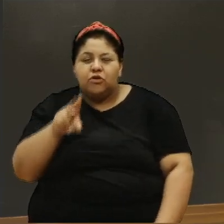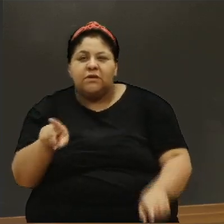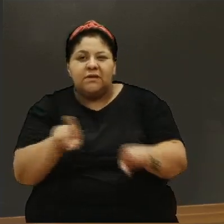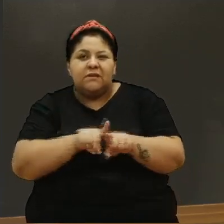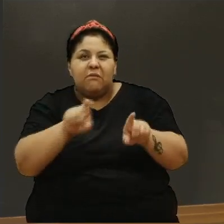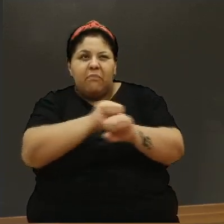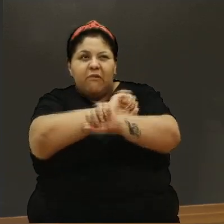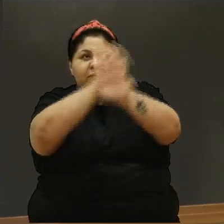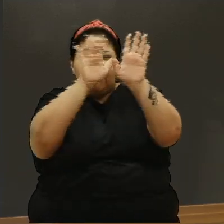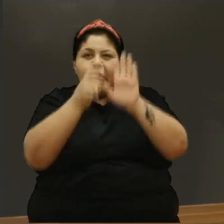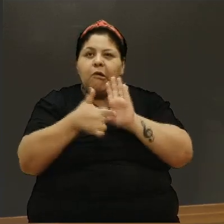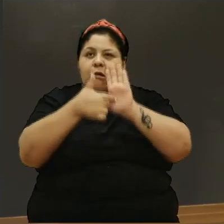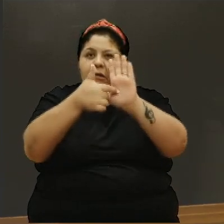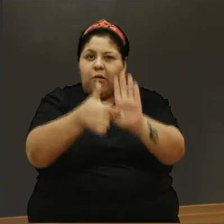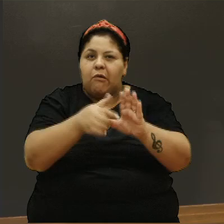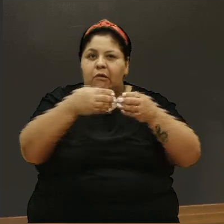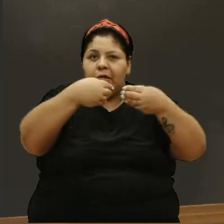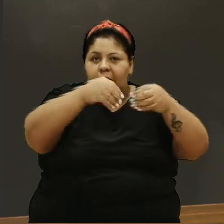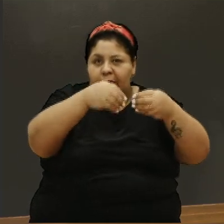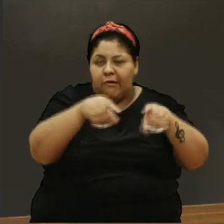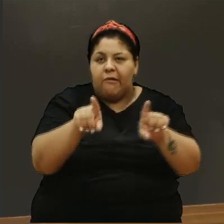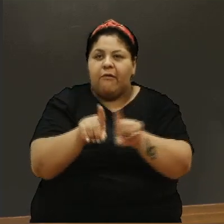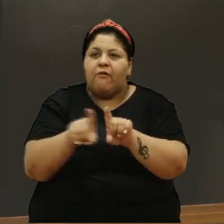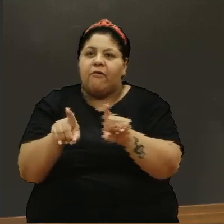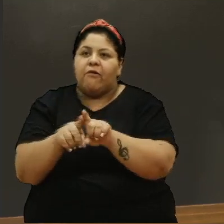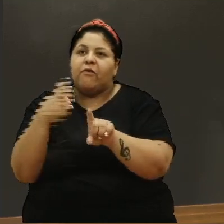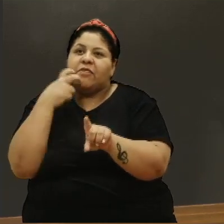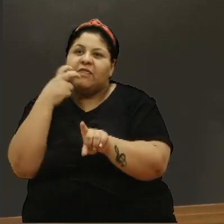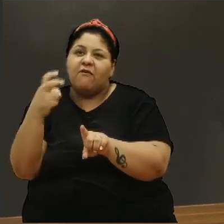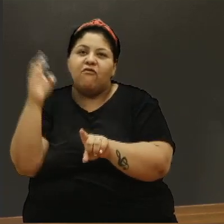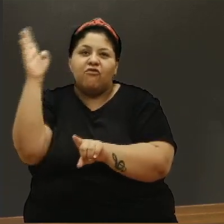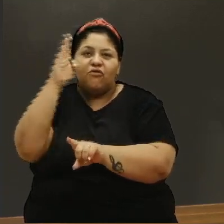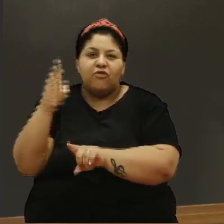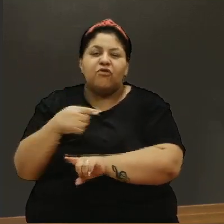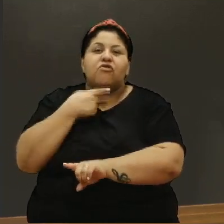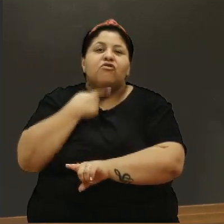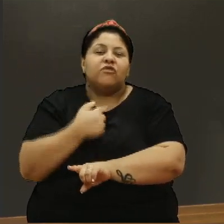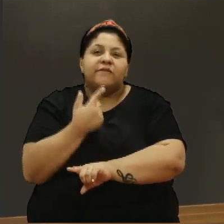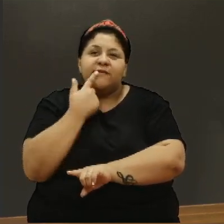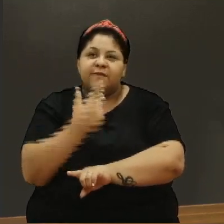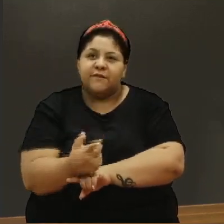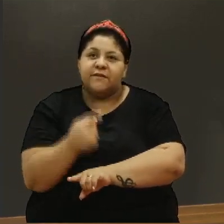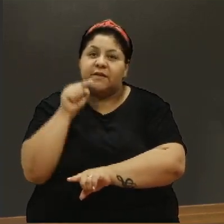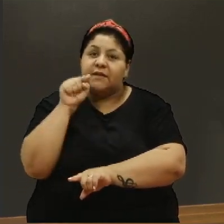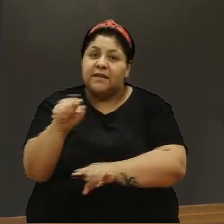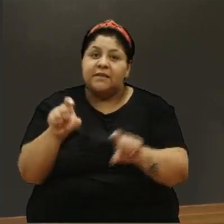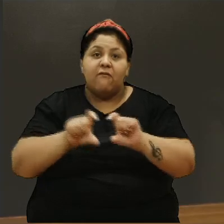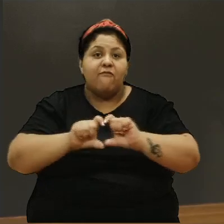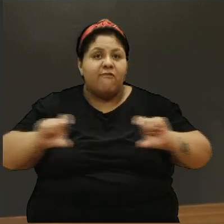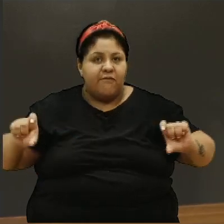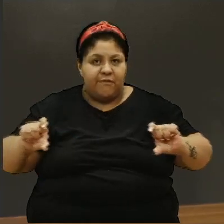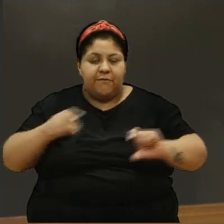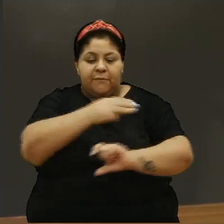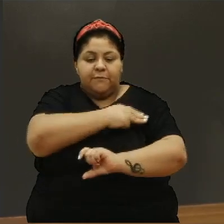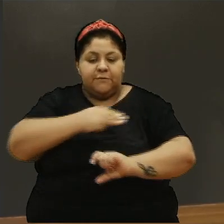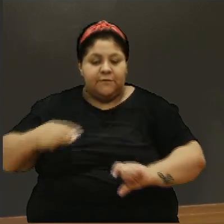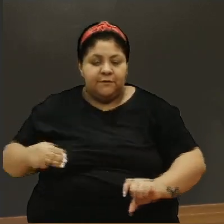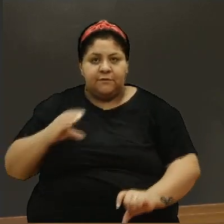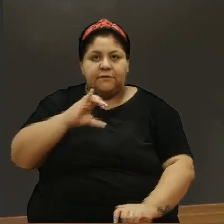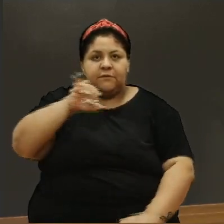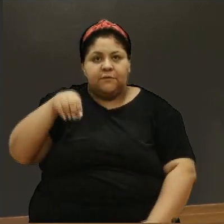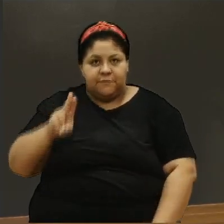apresentou para a Folha e também apresentou na Voz do Brasil. Eu gostaria de destacar essa frase do ministro da CGU.